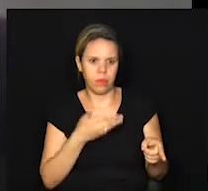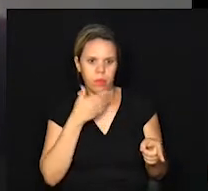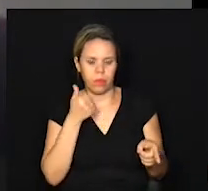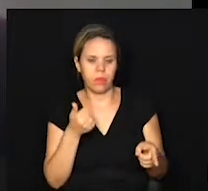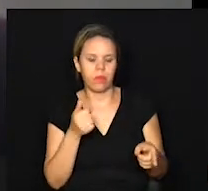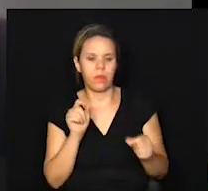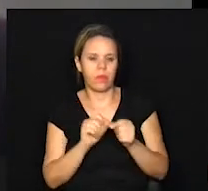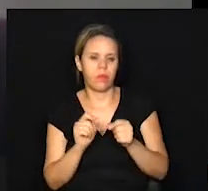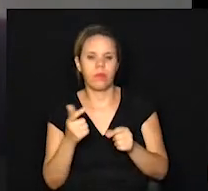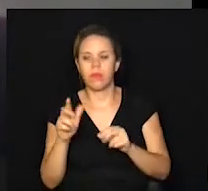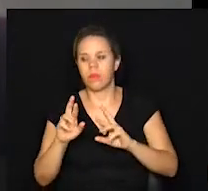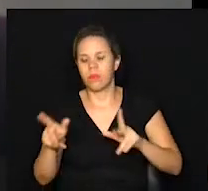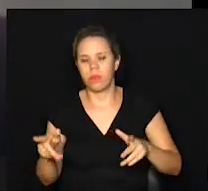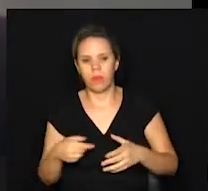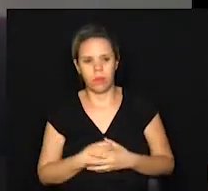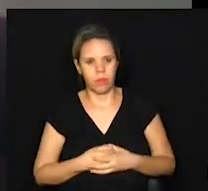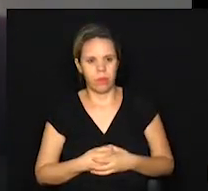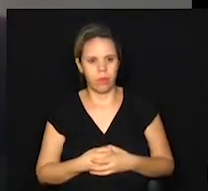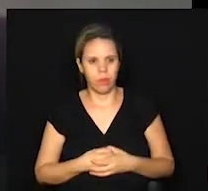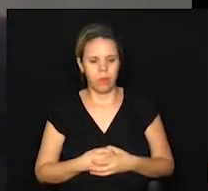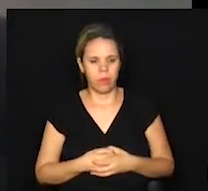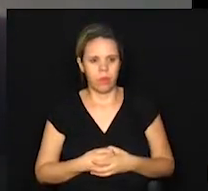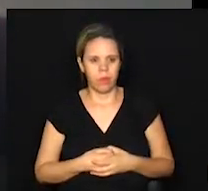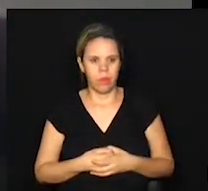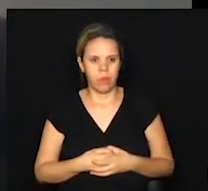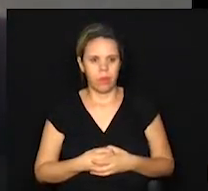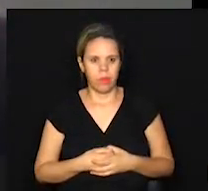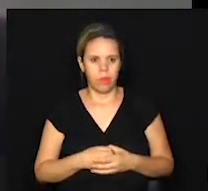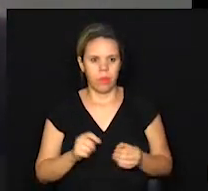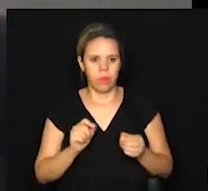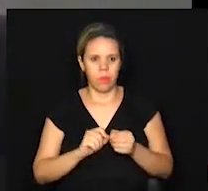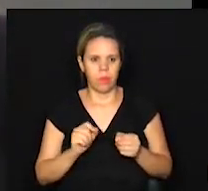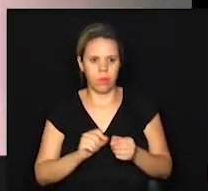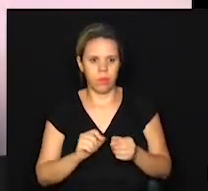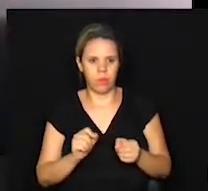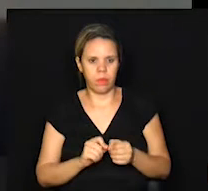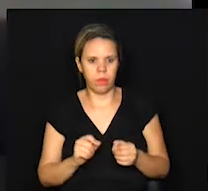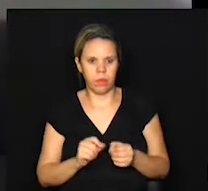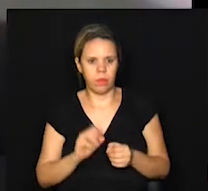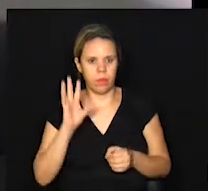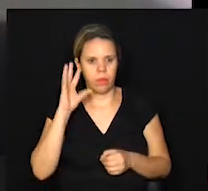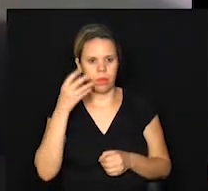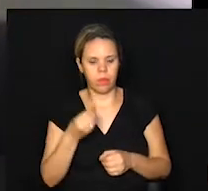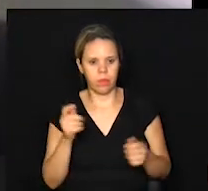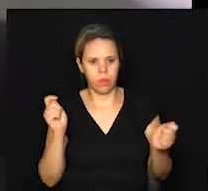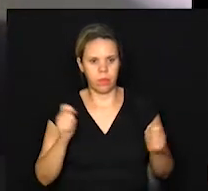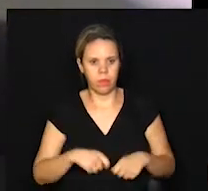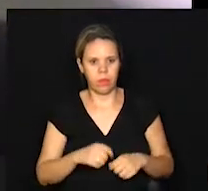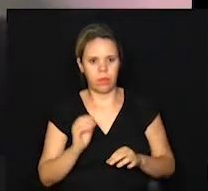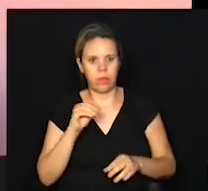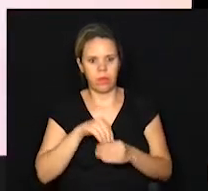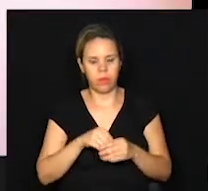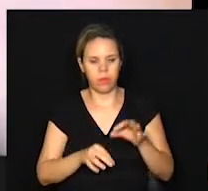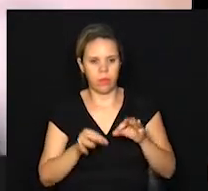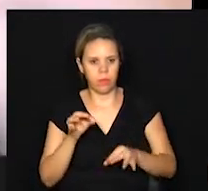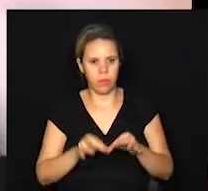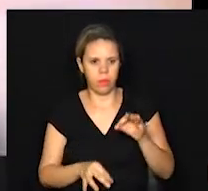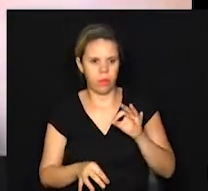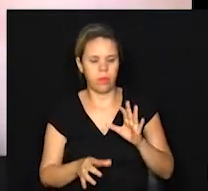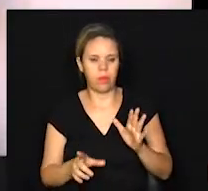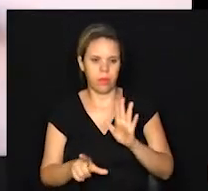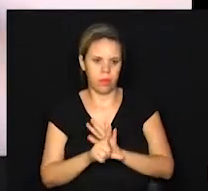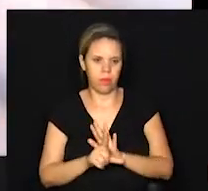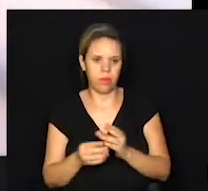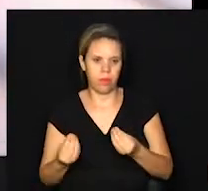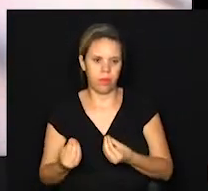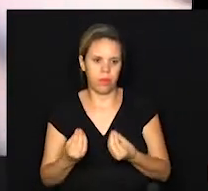seguinte maneira, que ela entendeu as possibilidades jurídicas que ela tem, ela